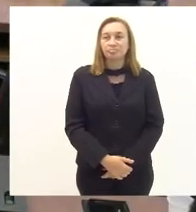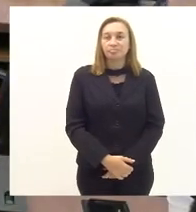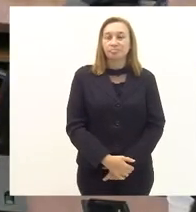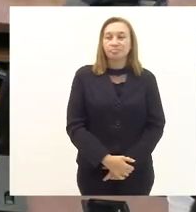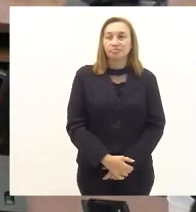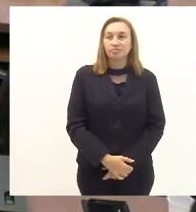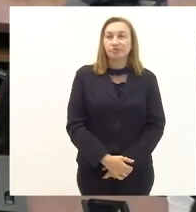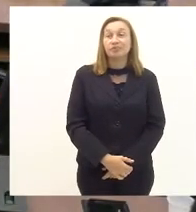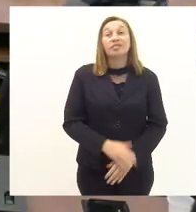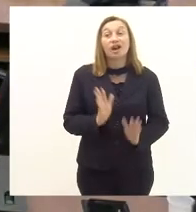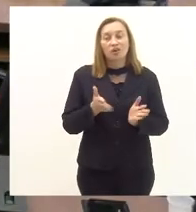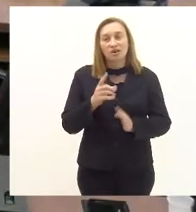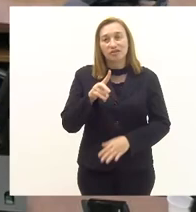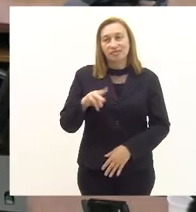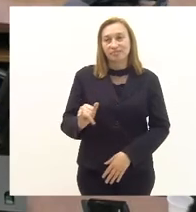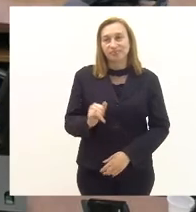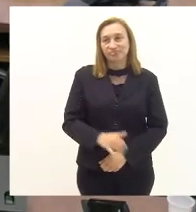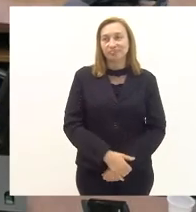Agora vai.